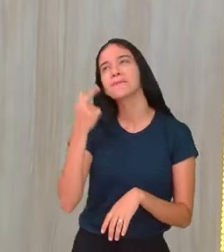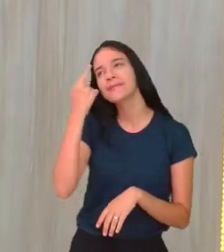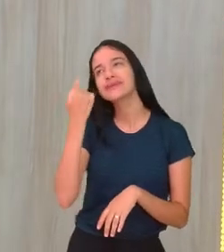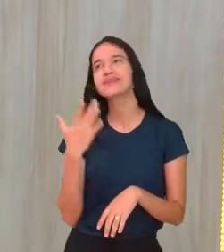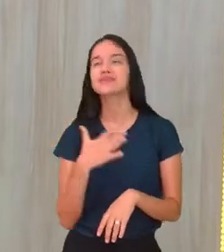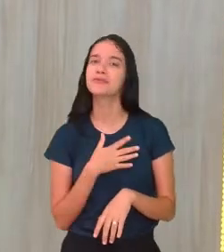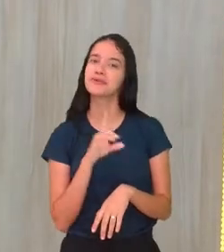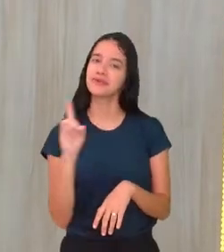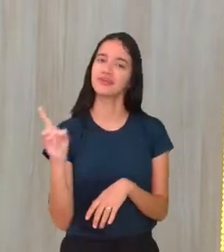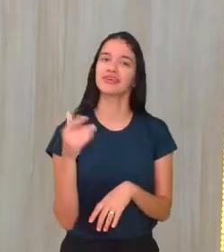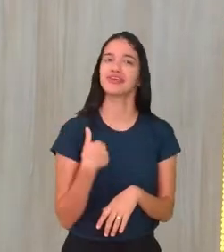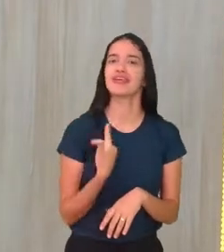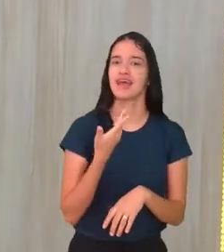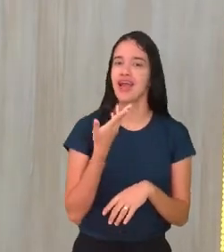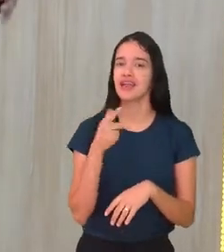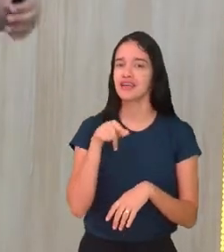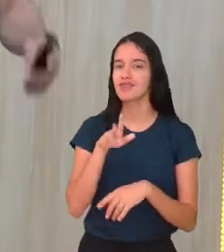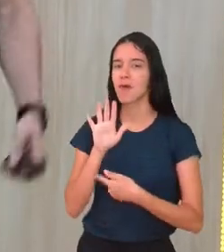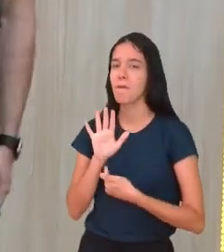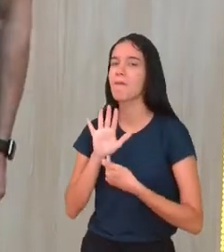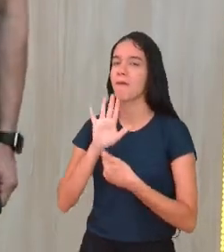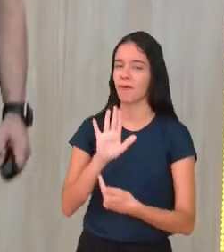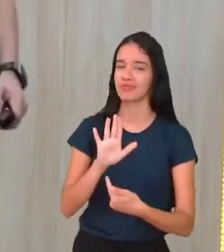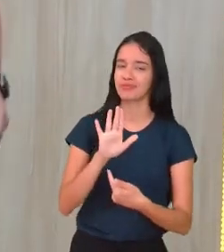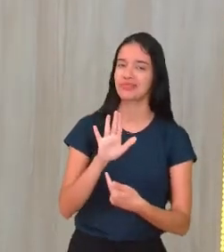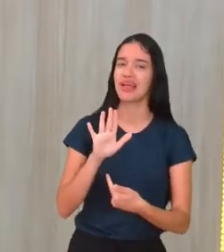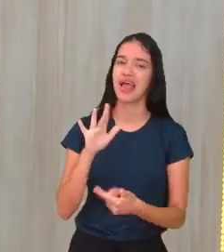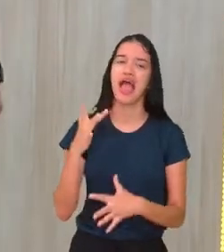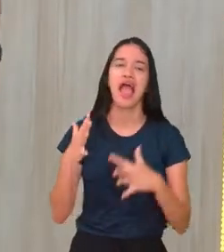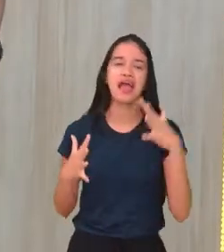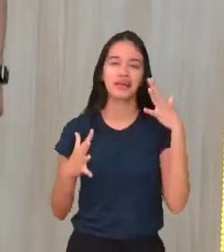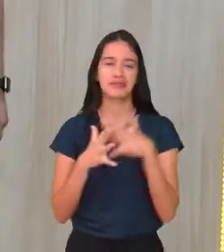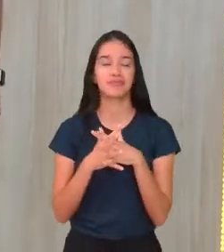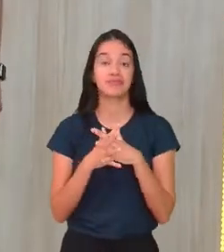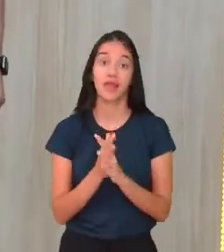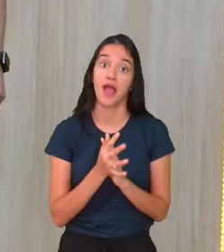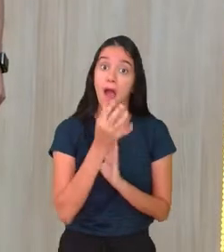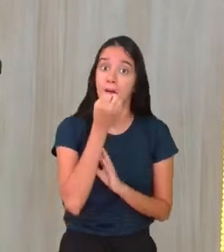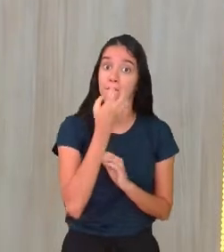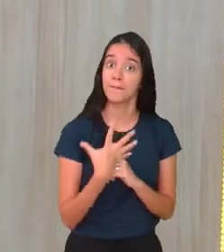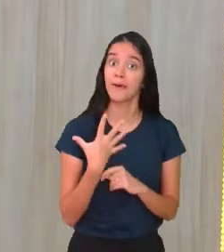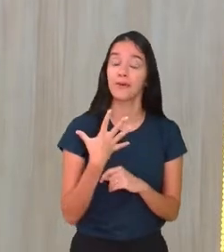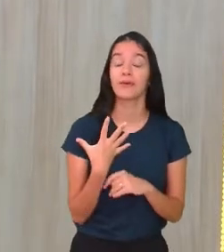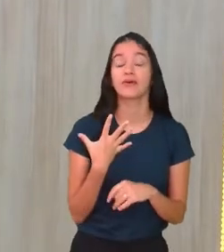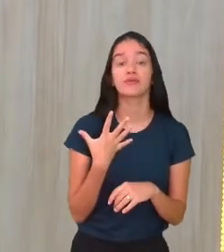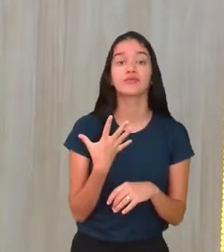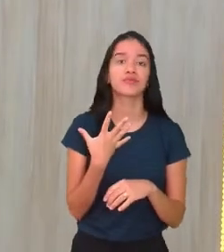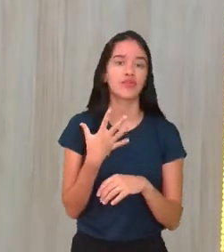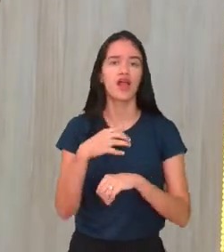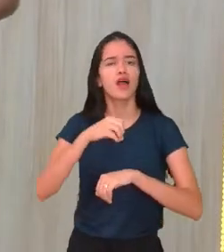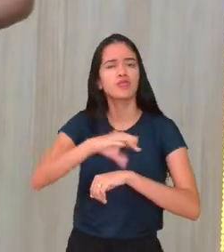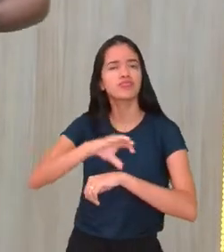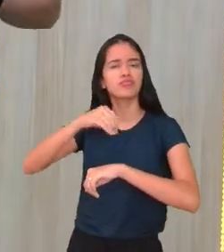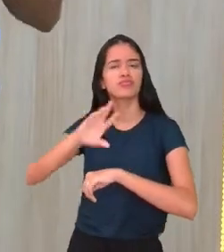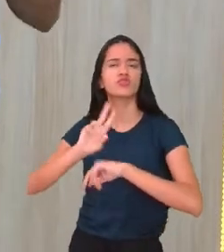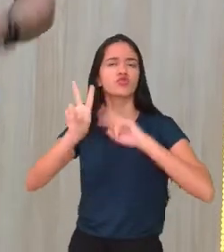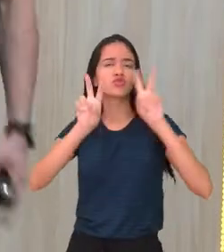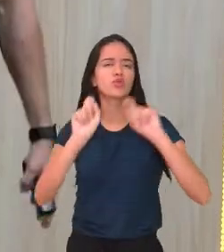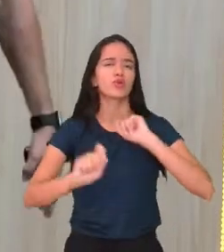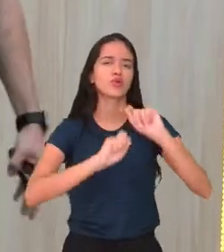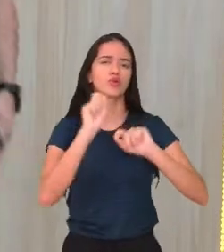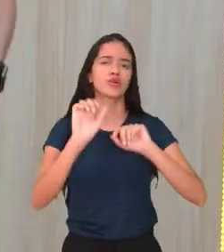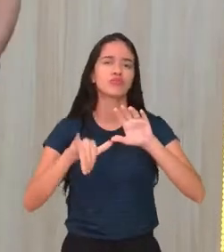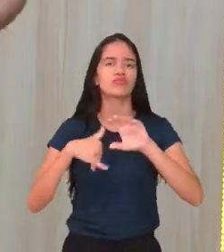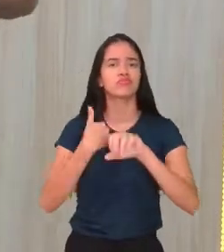Deus, será que ele vai colocar isso, vai colocar aquilo? É muito massa isso aí. Bom, último recadinho é sobre o nosso canal